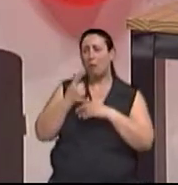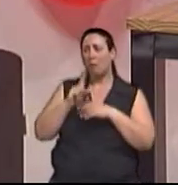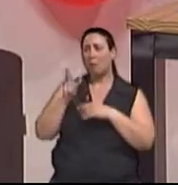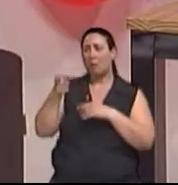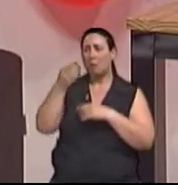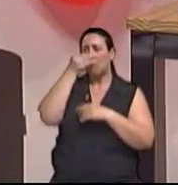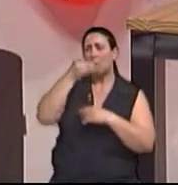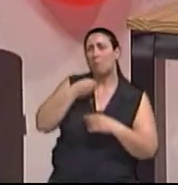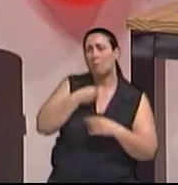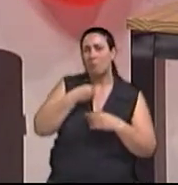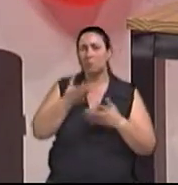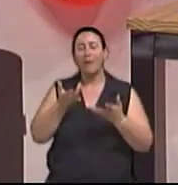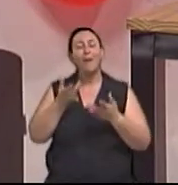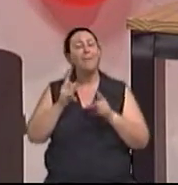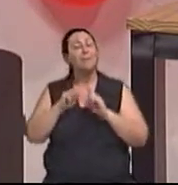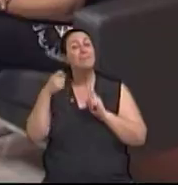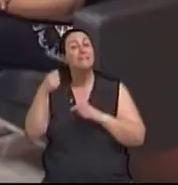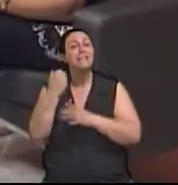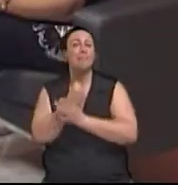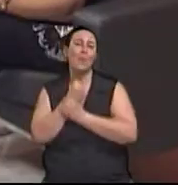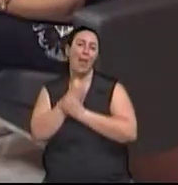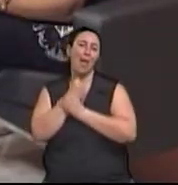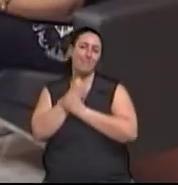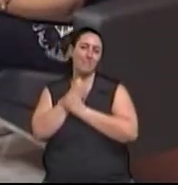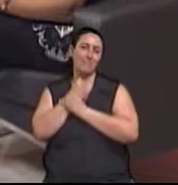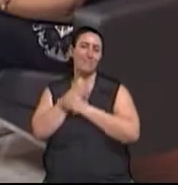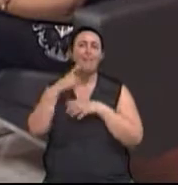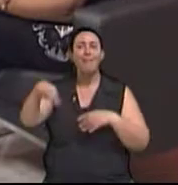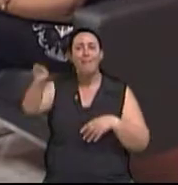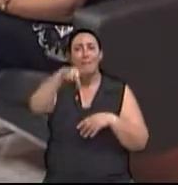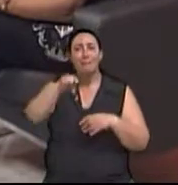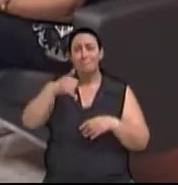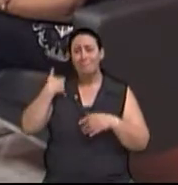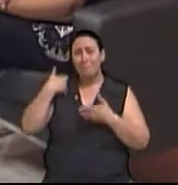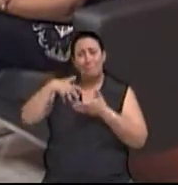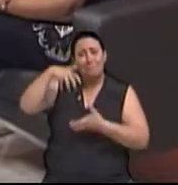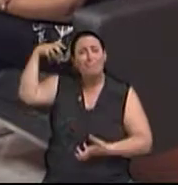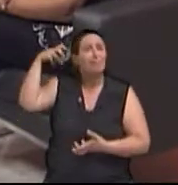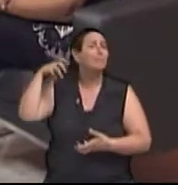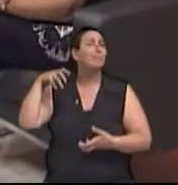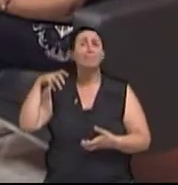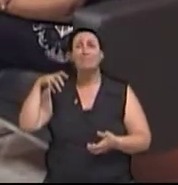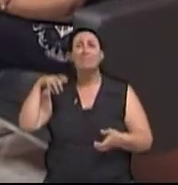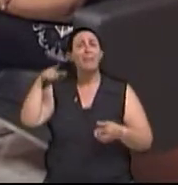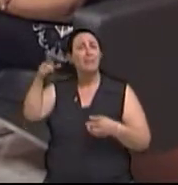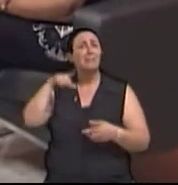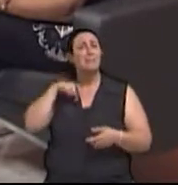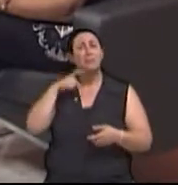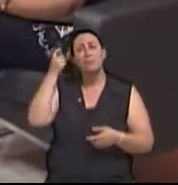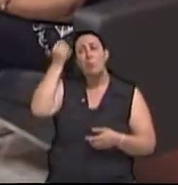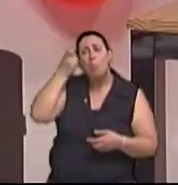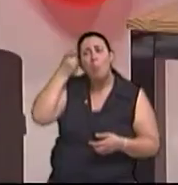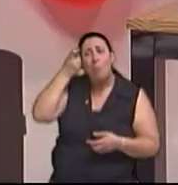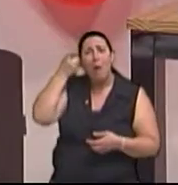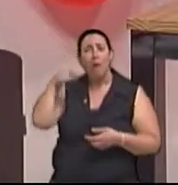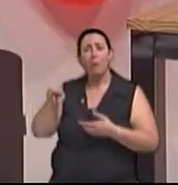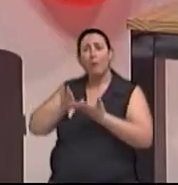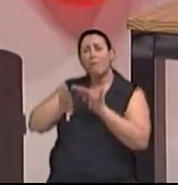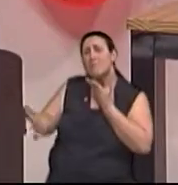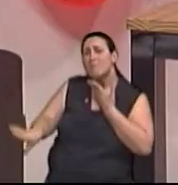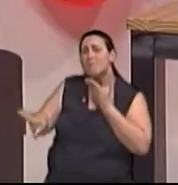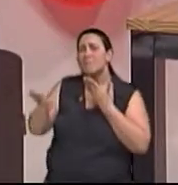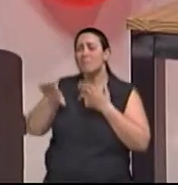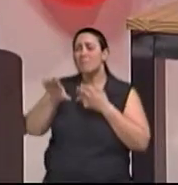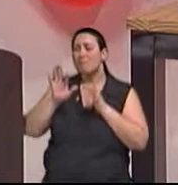vão estar num lugar protegido com seus com com muita troca Onde vai haver muitas atividades dentro da